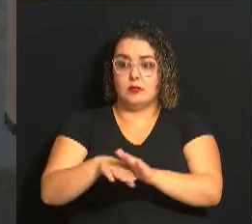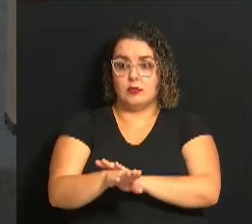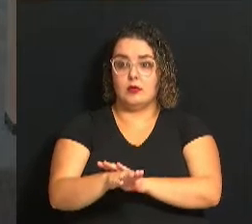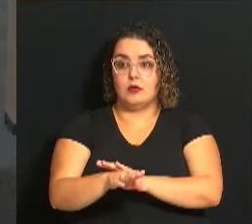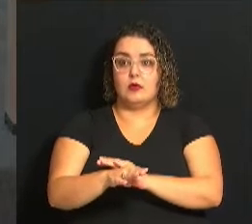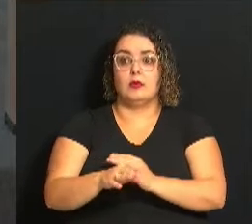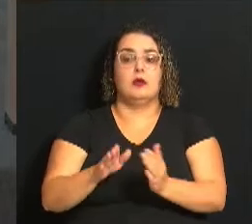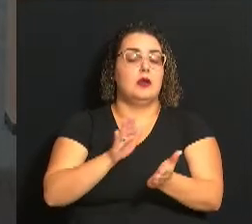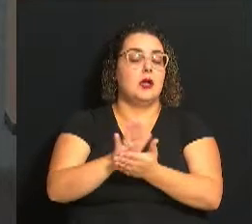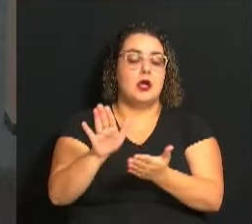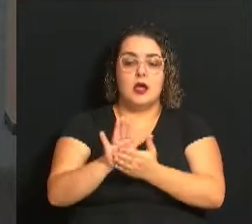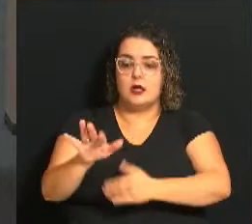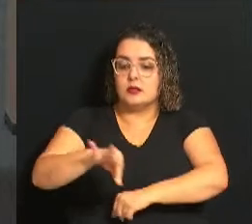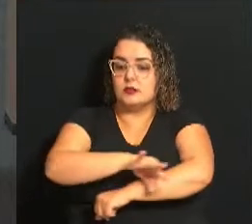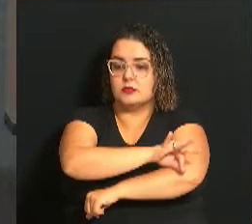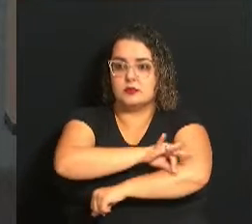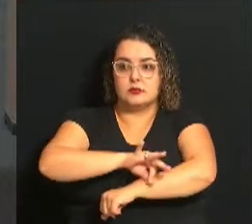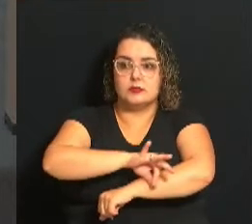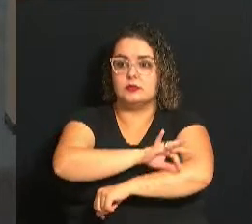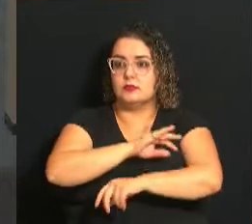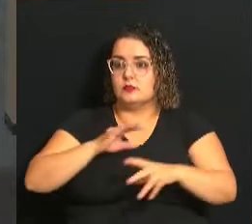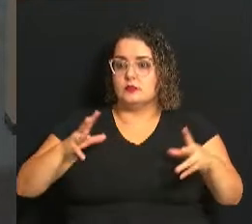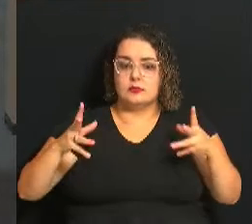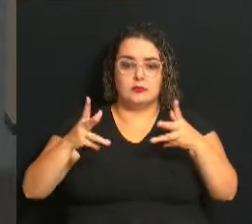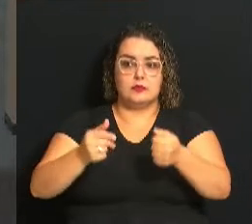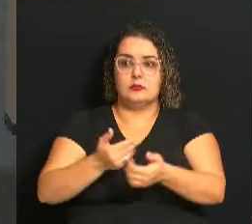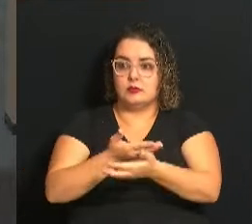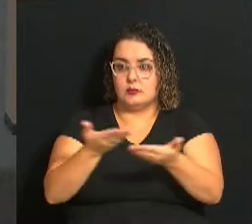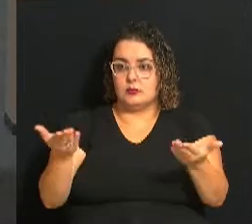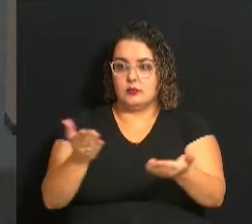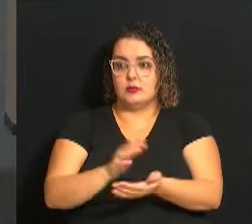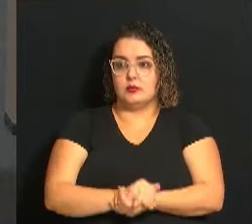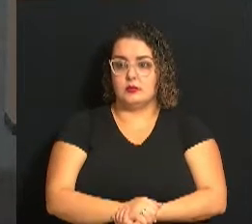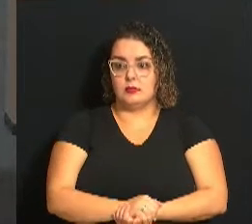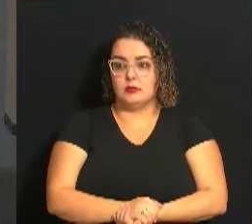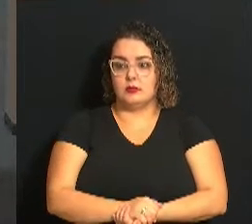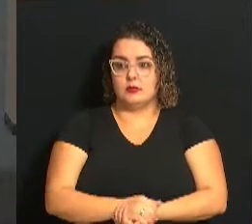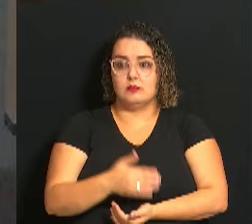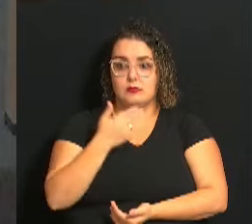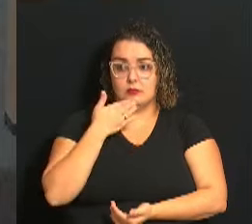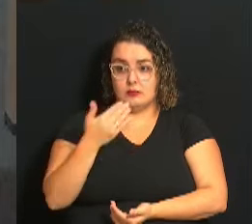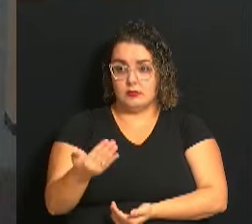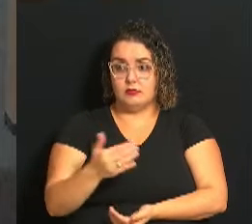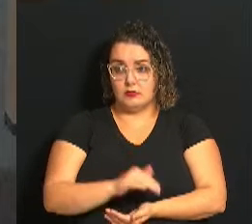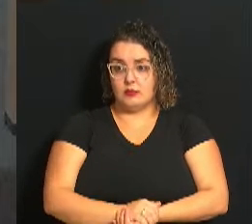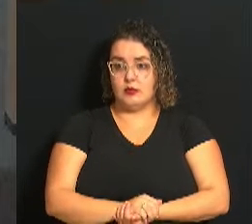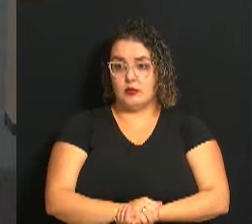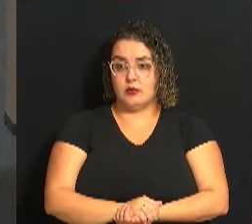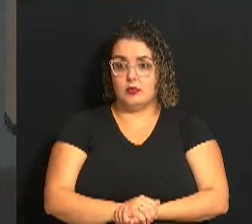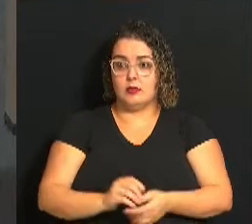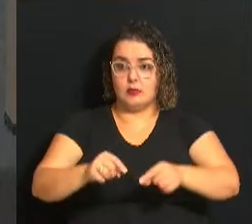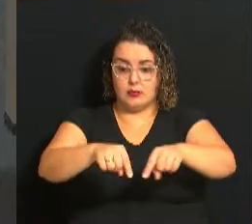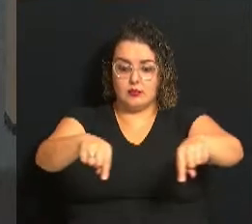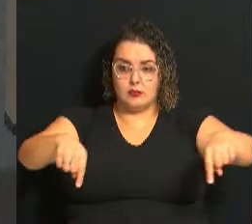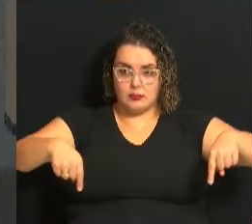arquiteto, gastei com tudo que vocês solicitam, né, o condomínio solicita. A gente sabe